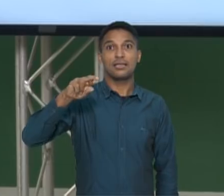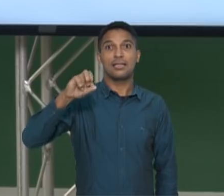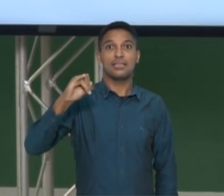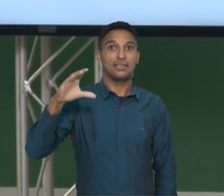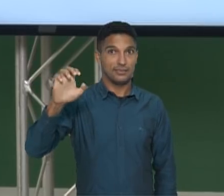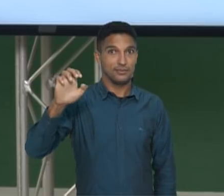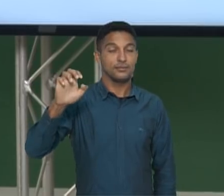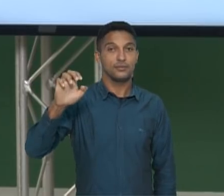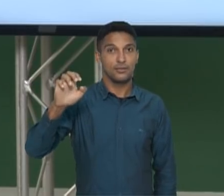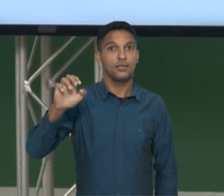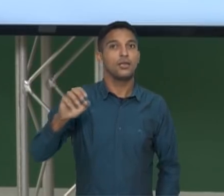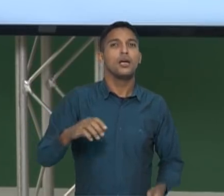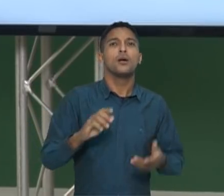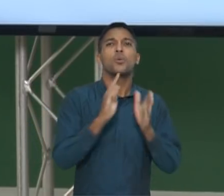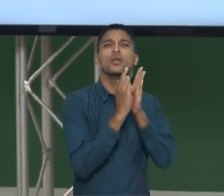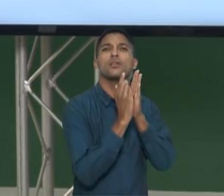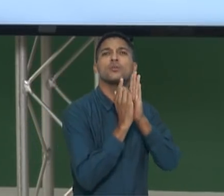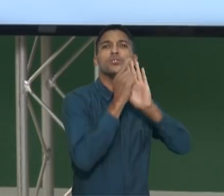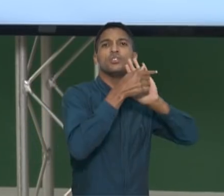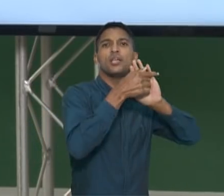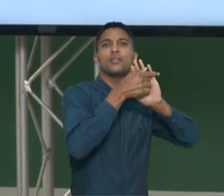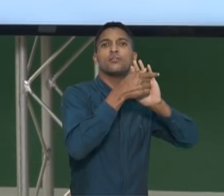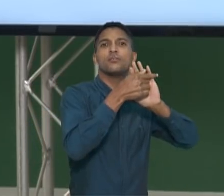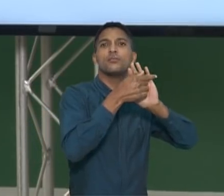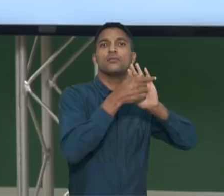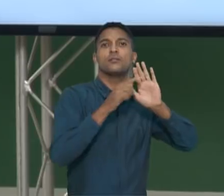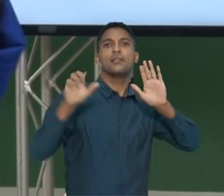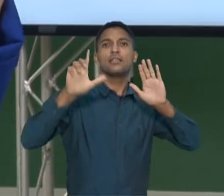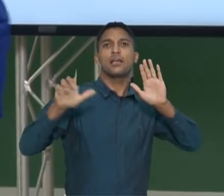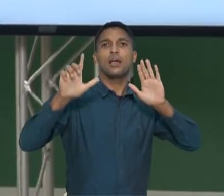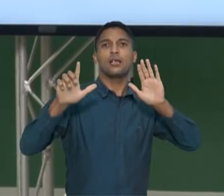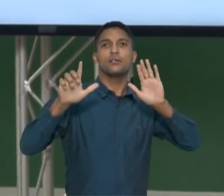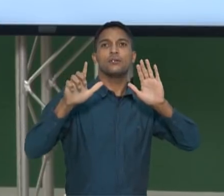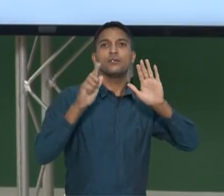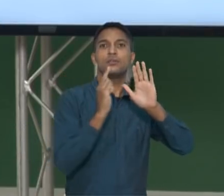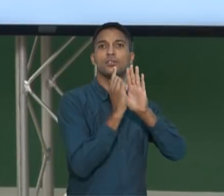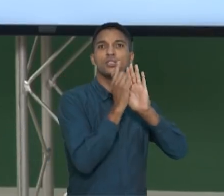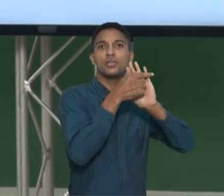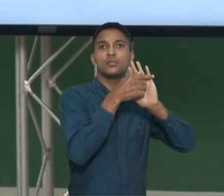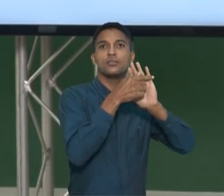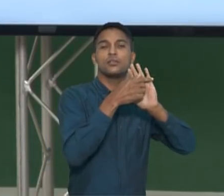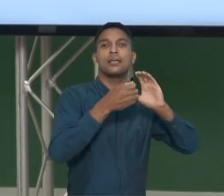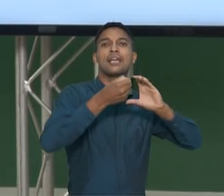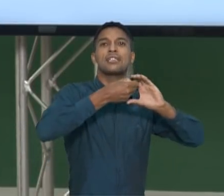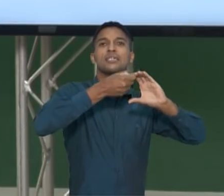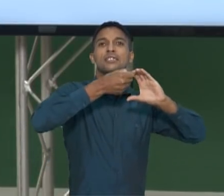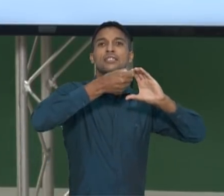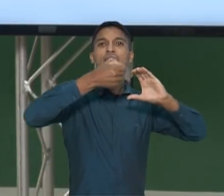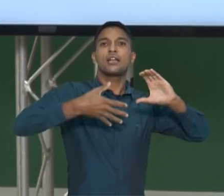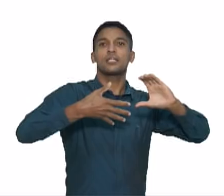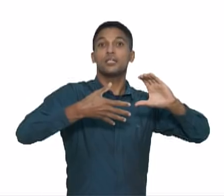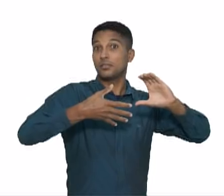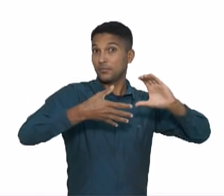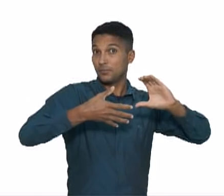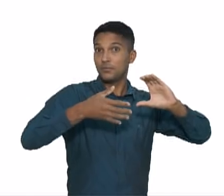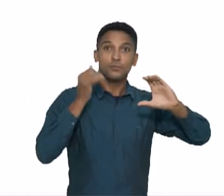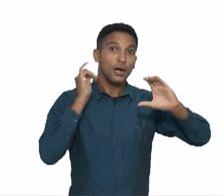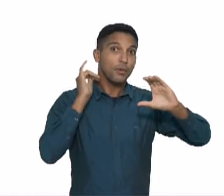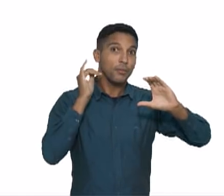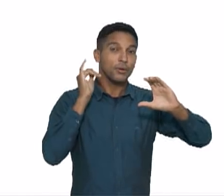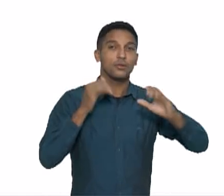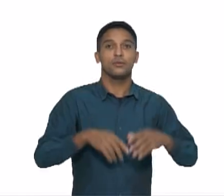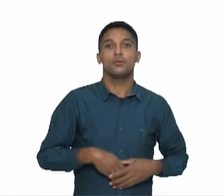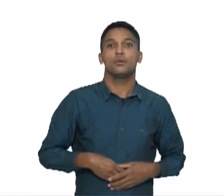gênero textual, né, quais são as características do texto do conto literário, e vamos rever novamente